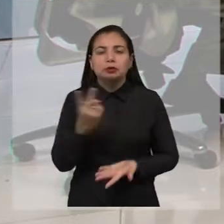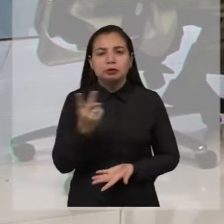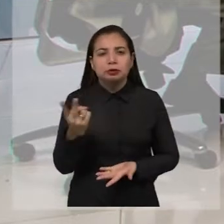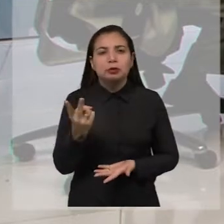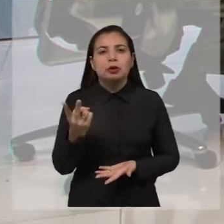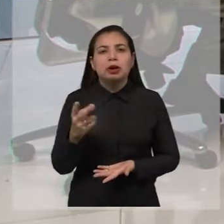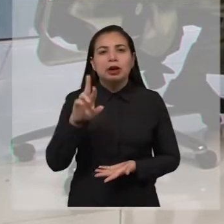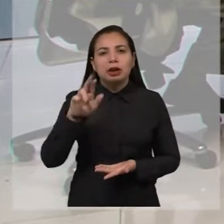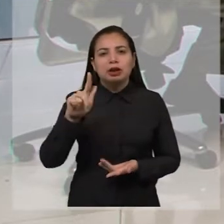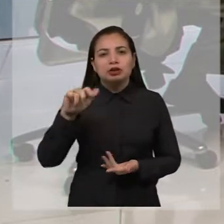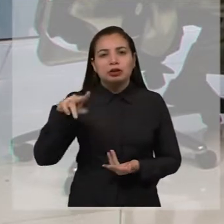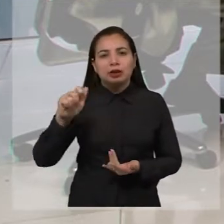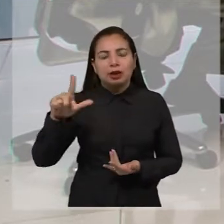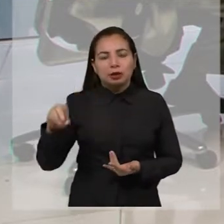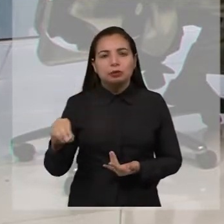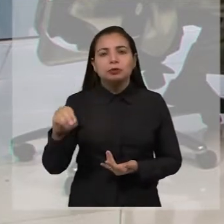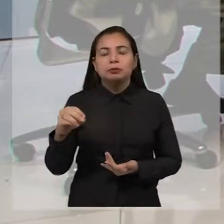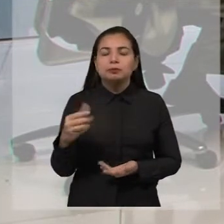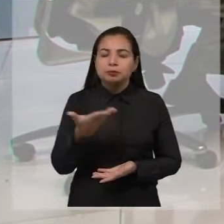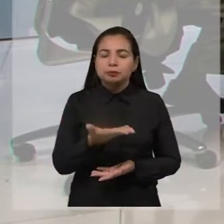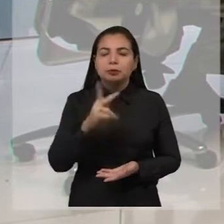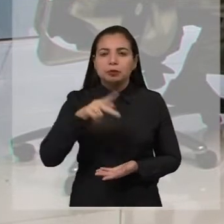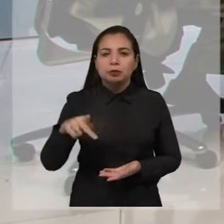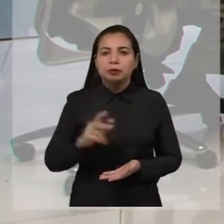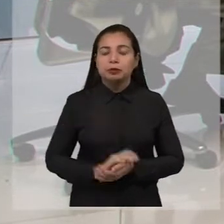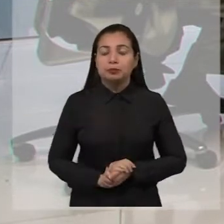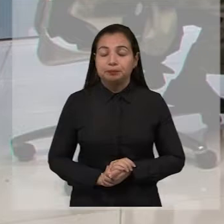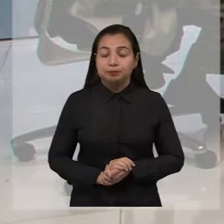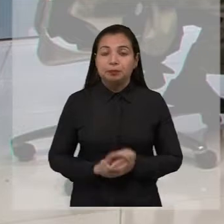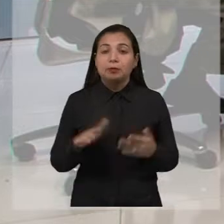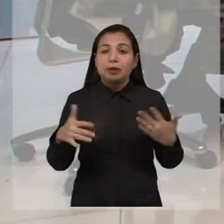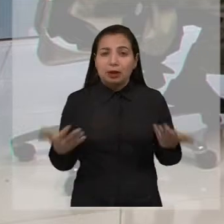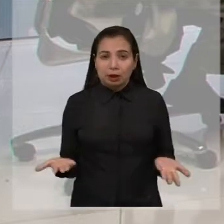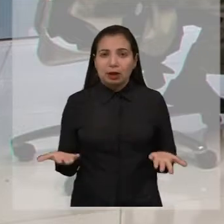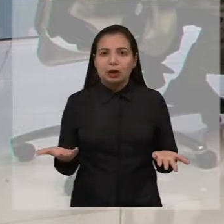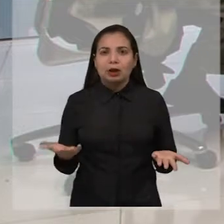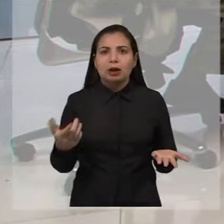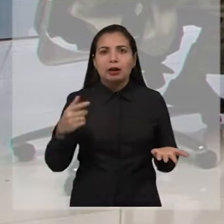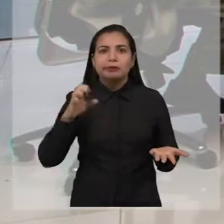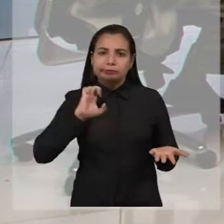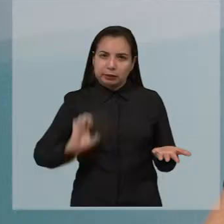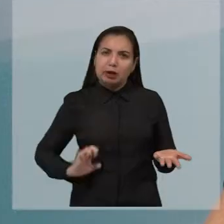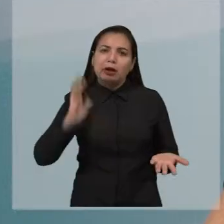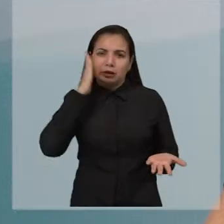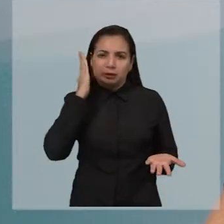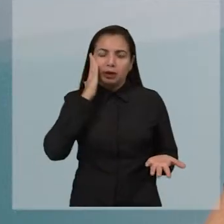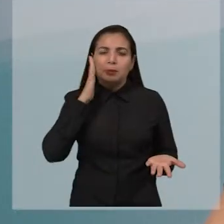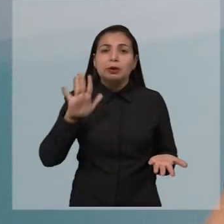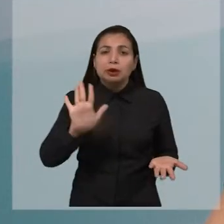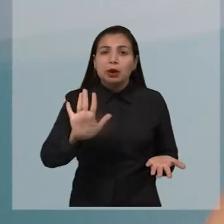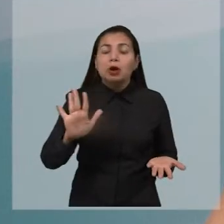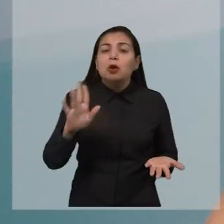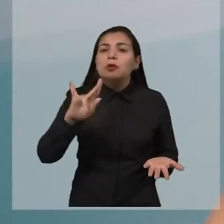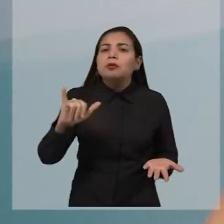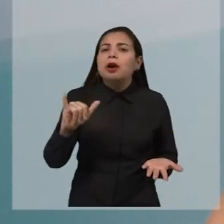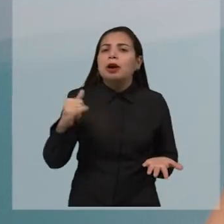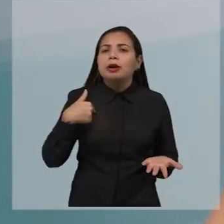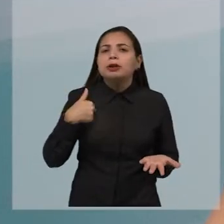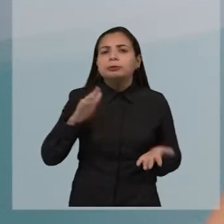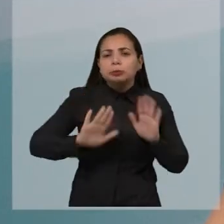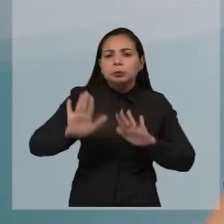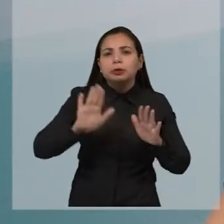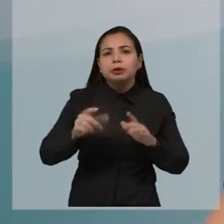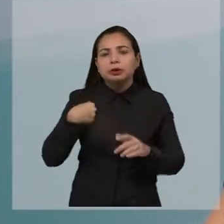Vasconcelos. Bom, claro que por razões éticas, eu vou lhe poupar e eu mesmo vou dizer. Há